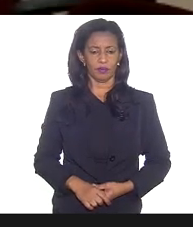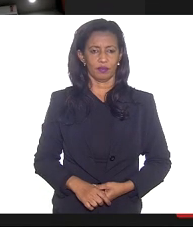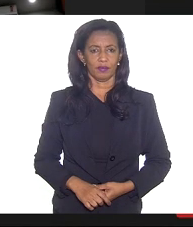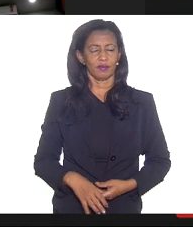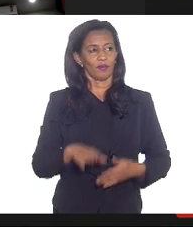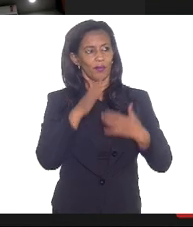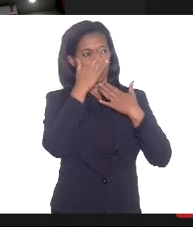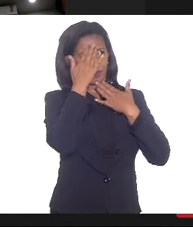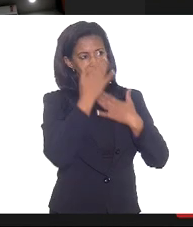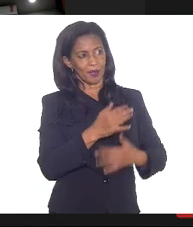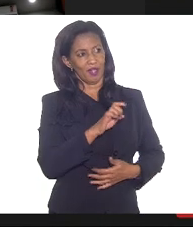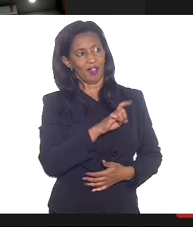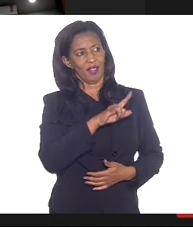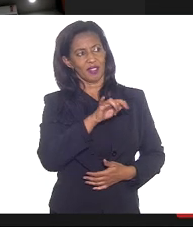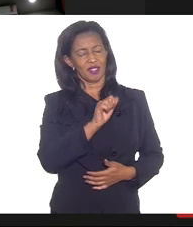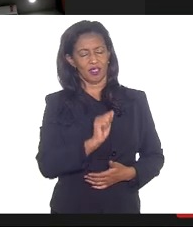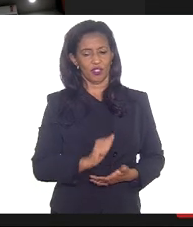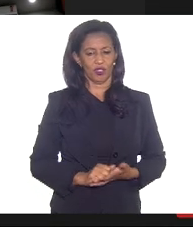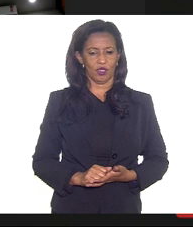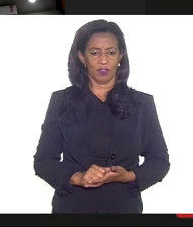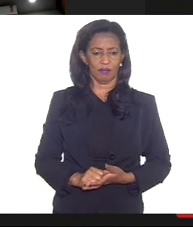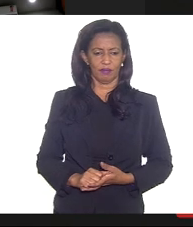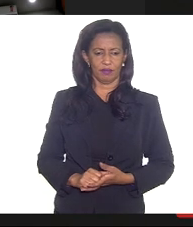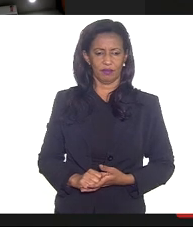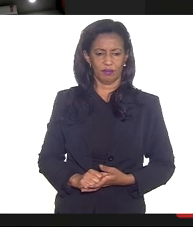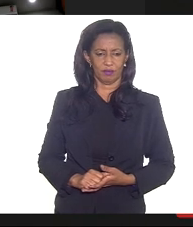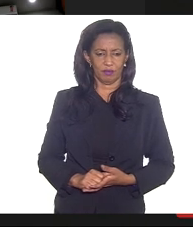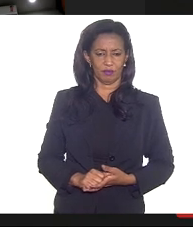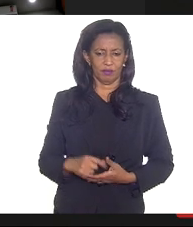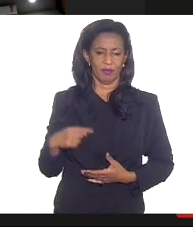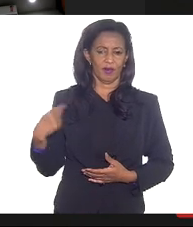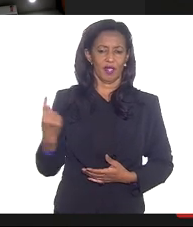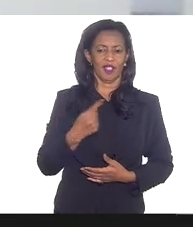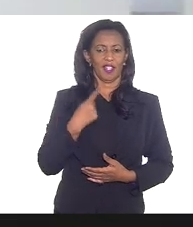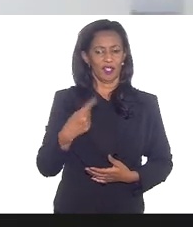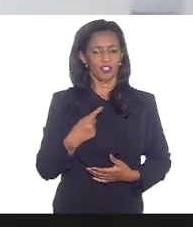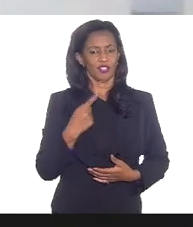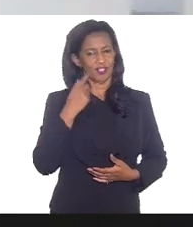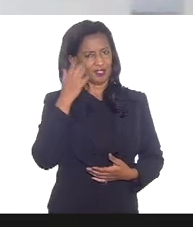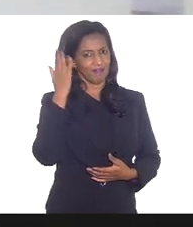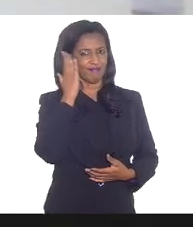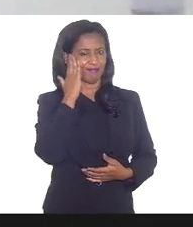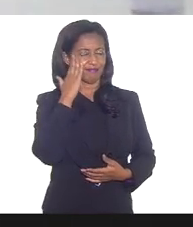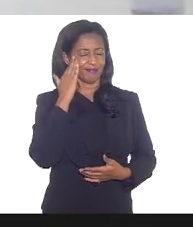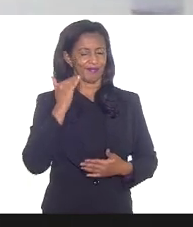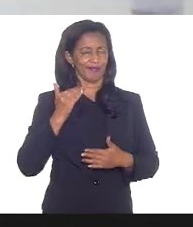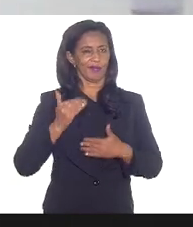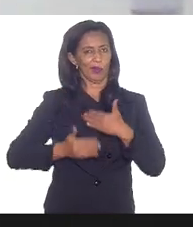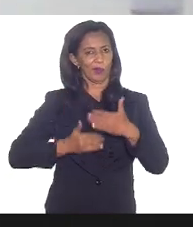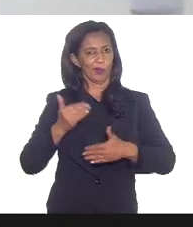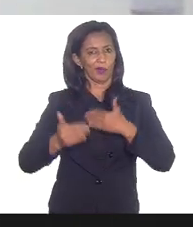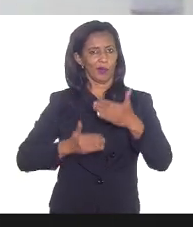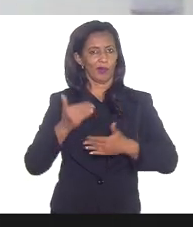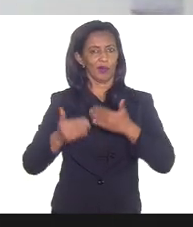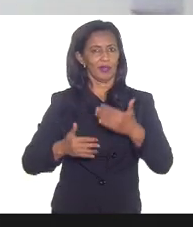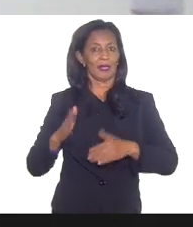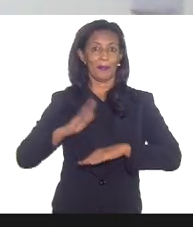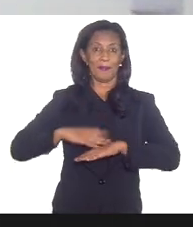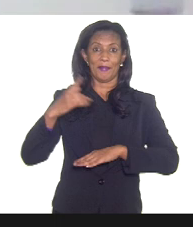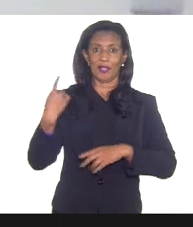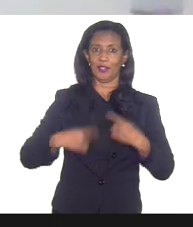Obrigado, Elisângela. A gente vai, né, a gente está convencido de que esse é um processo que demanda, né, mais